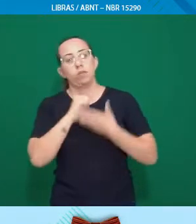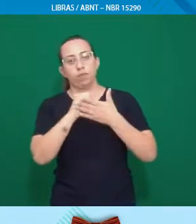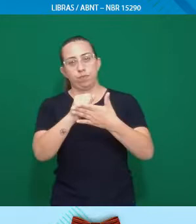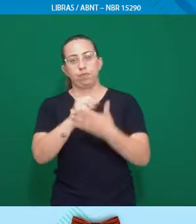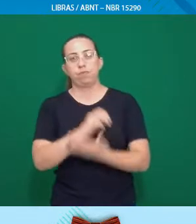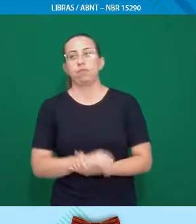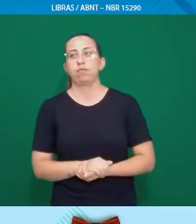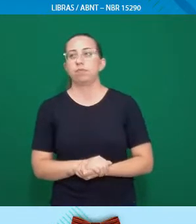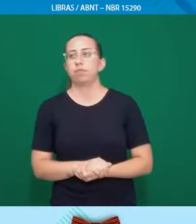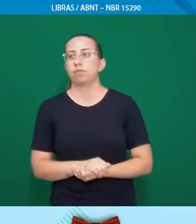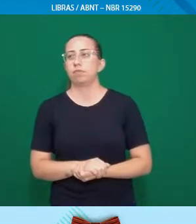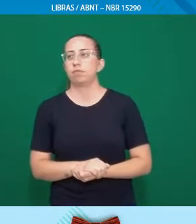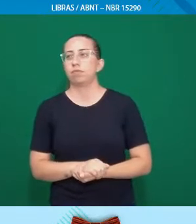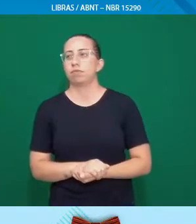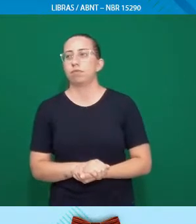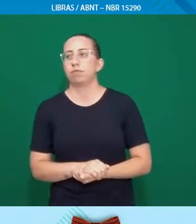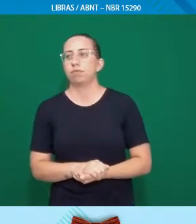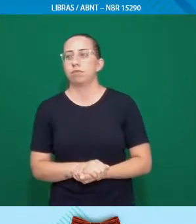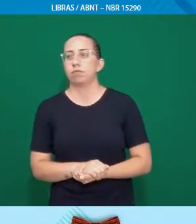e